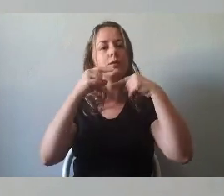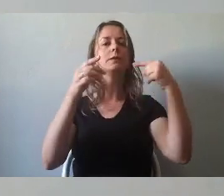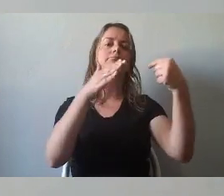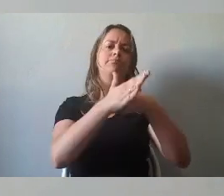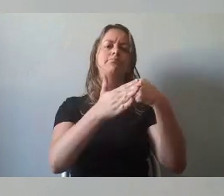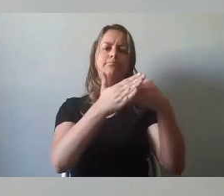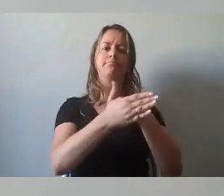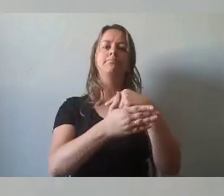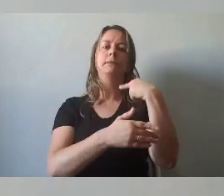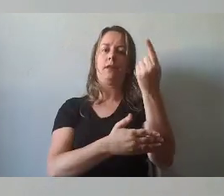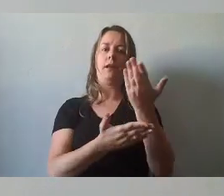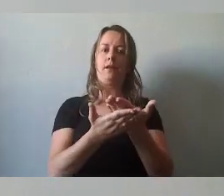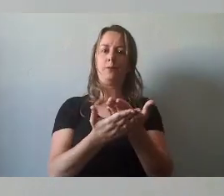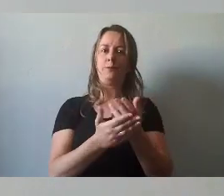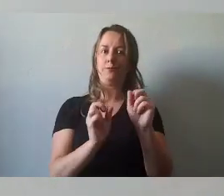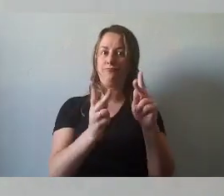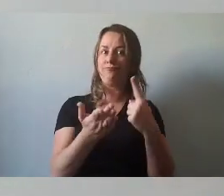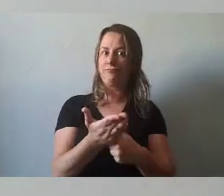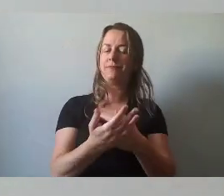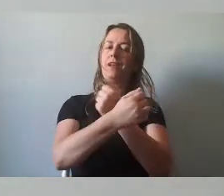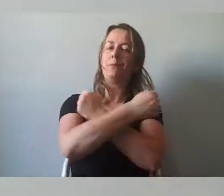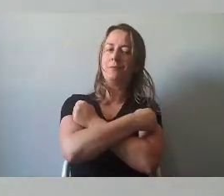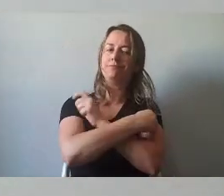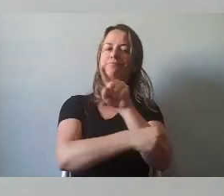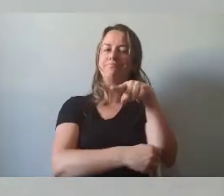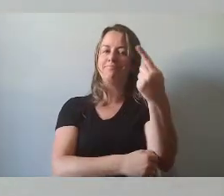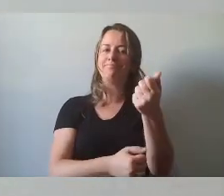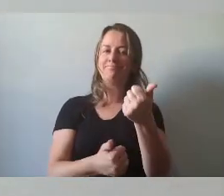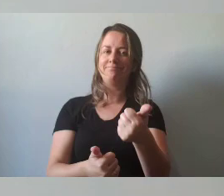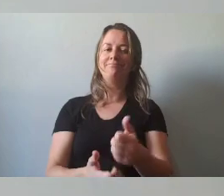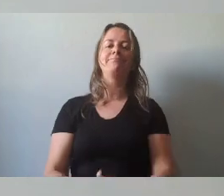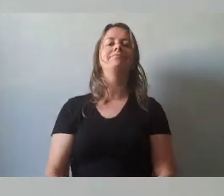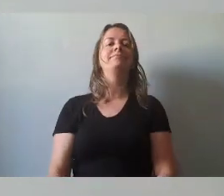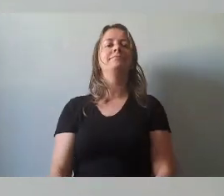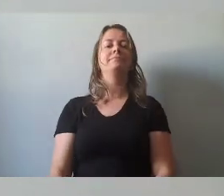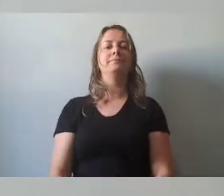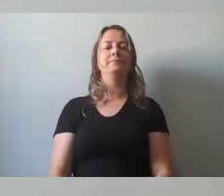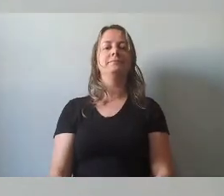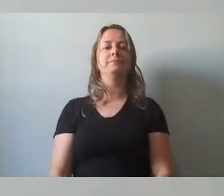todas as dúvidas que ainda restarem. Combinado? Um abraço para vocês e até a próxima.